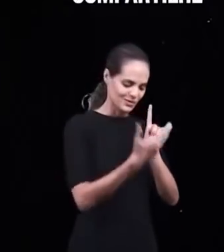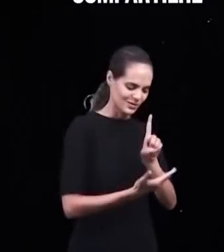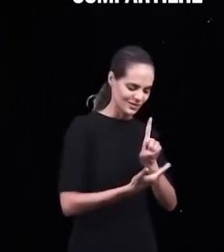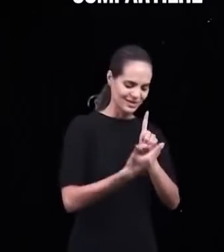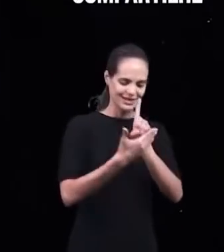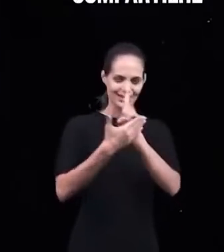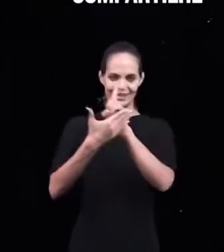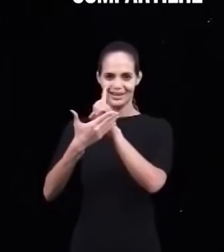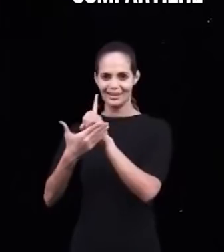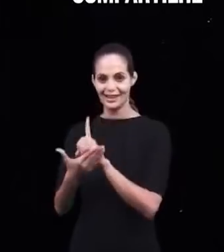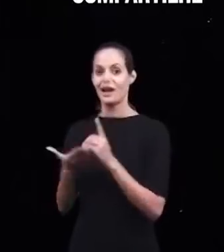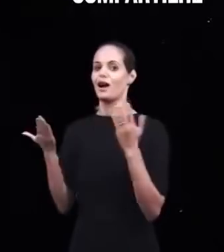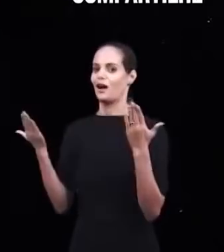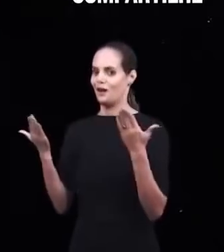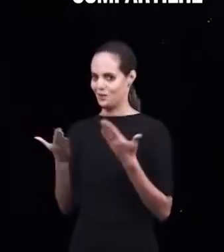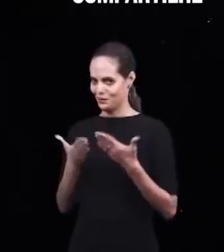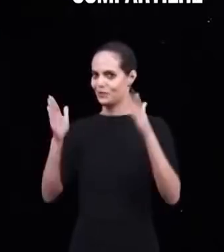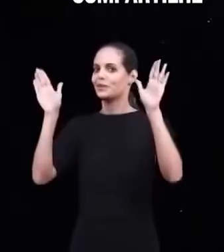agora sou